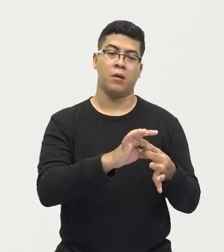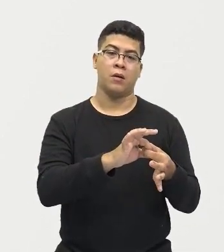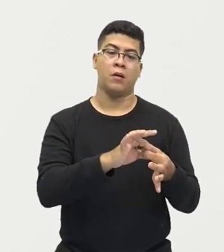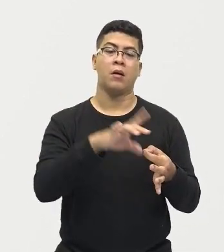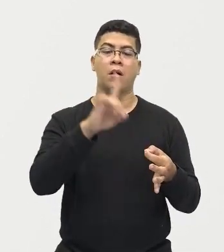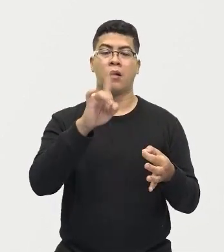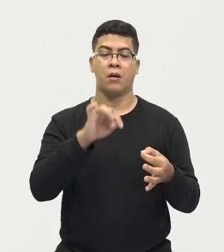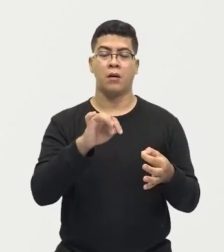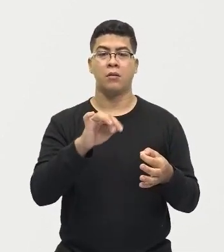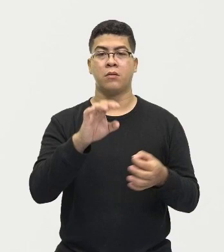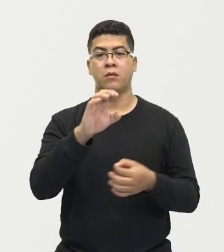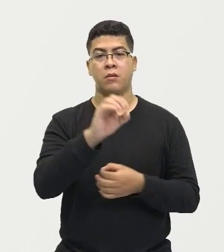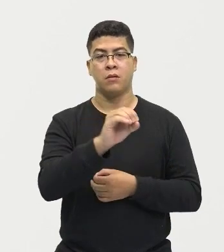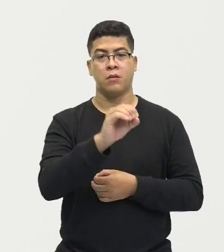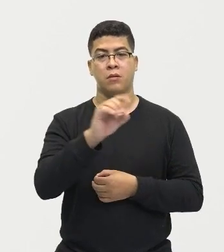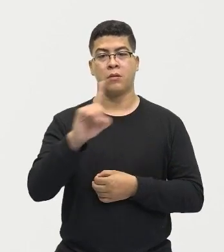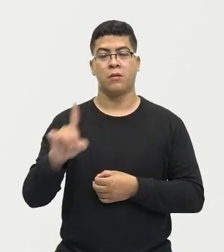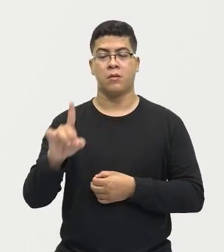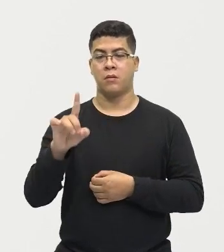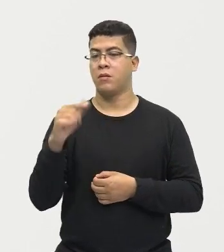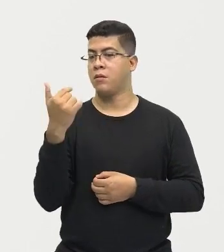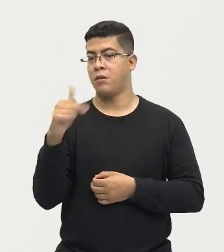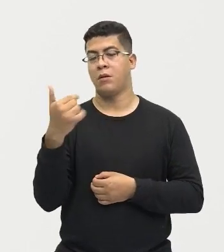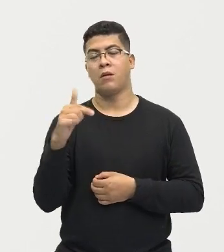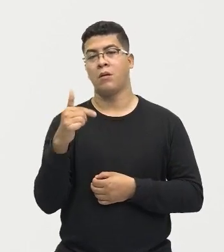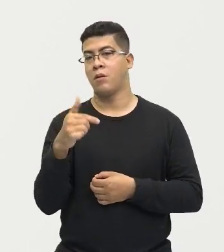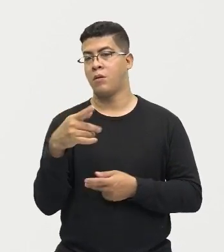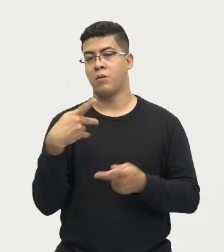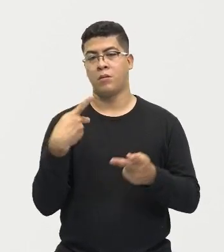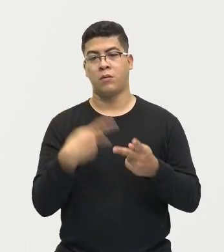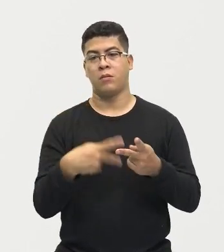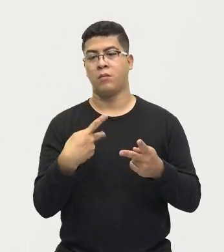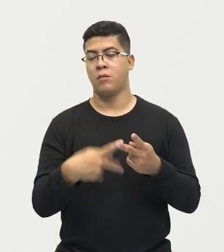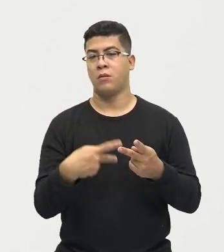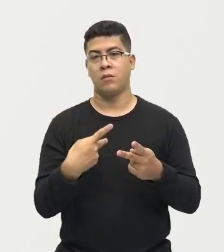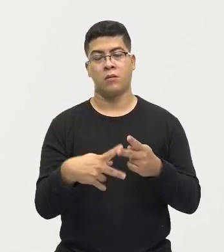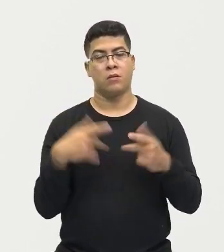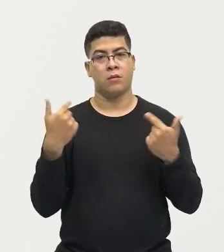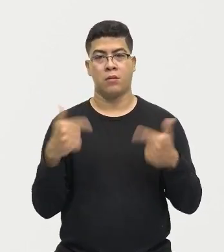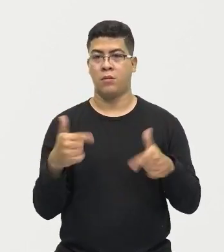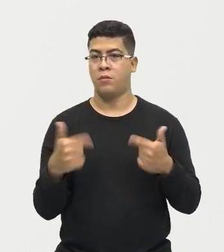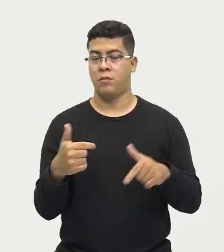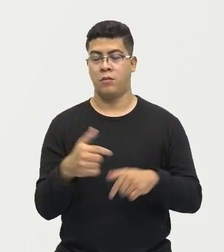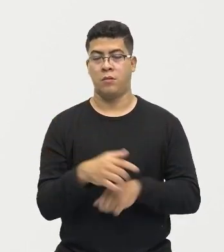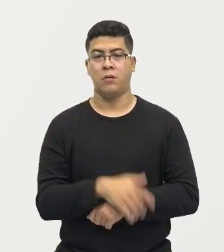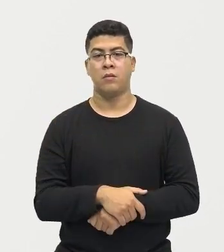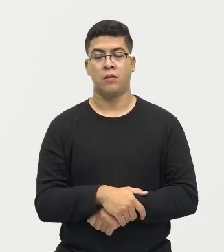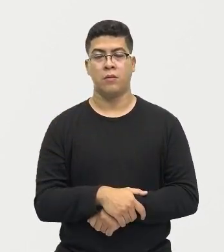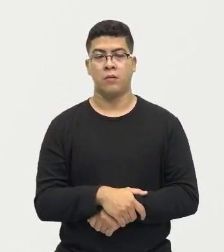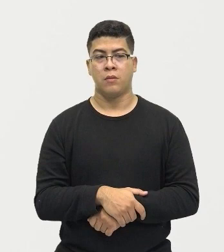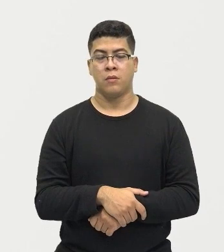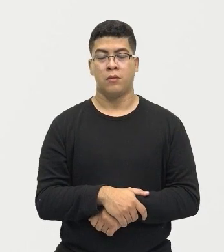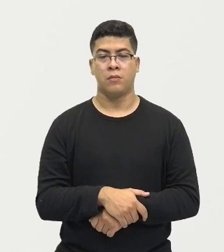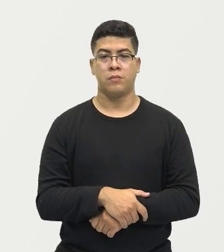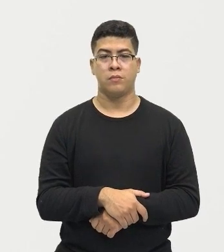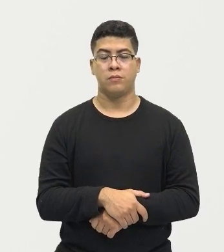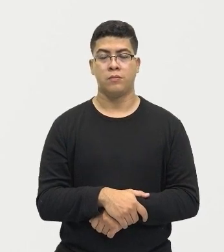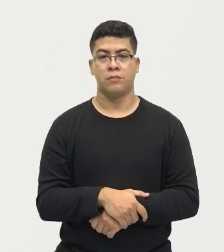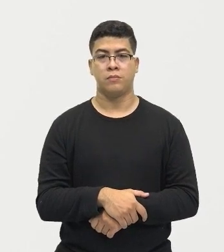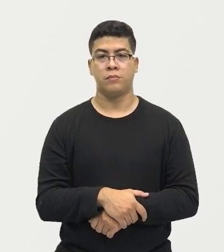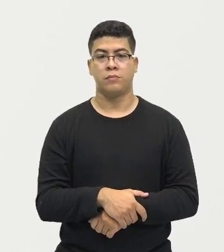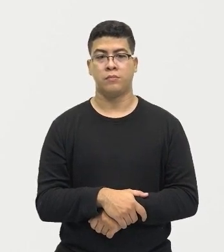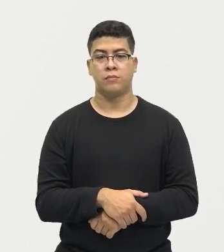direto. Não tem preposição. Ficar bem claro para você, ó, não tem preposição, ligando ela aí após o